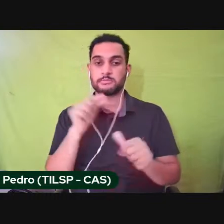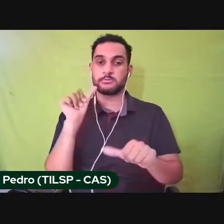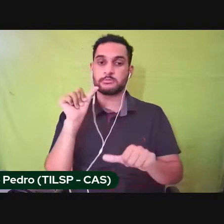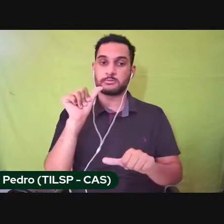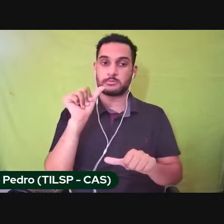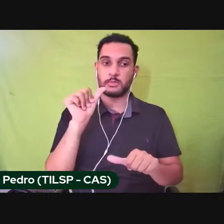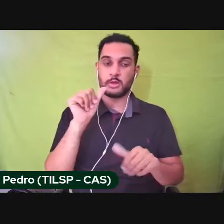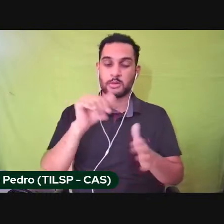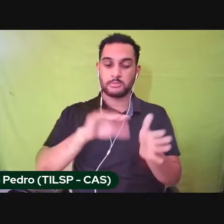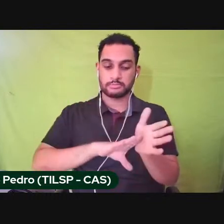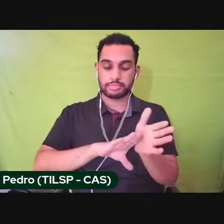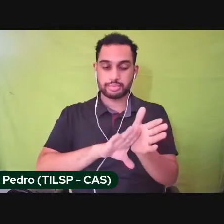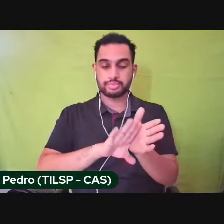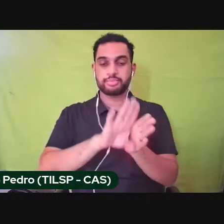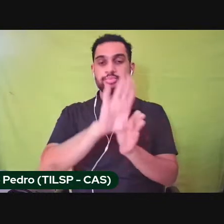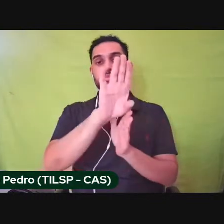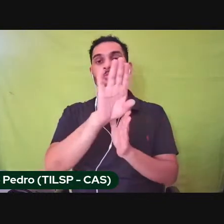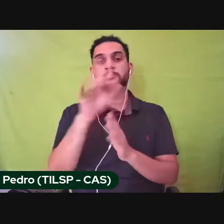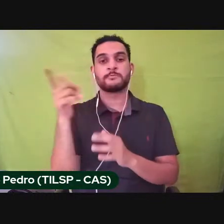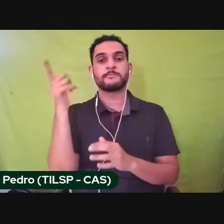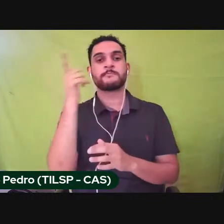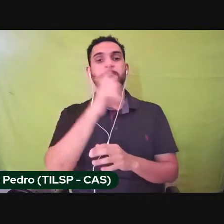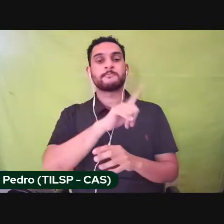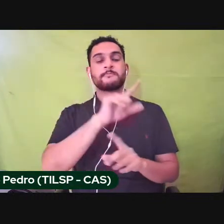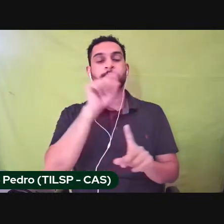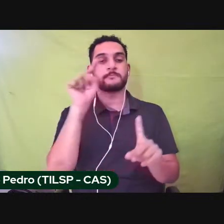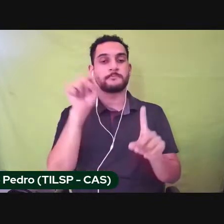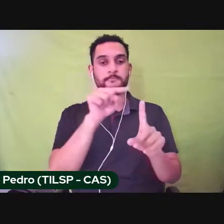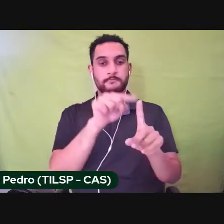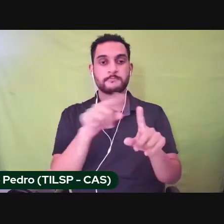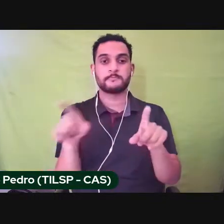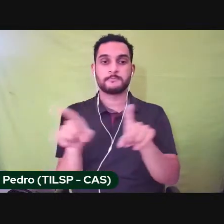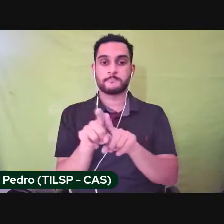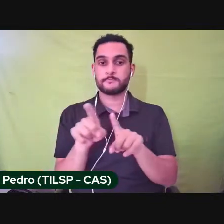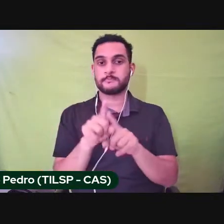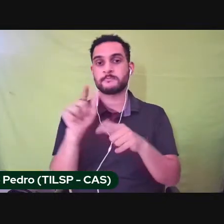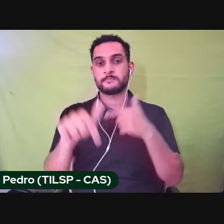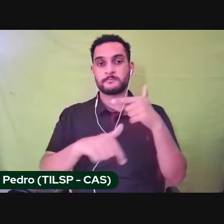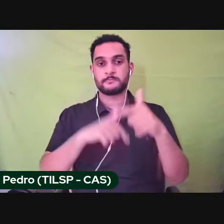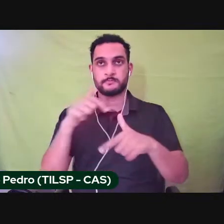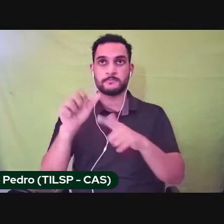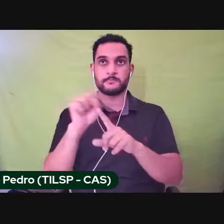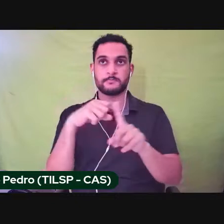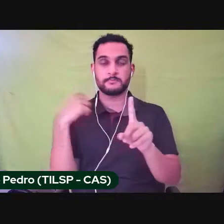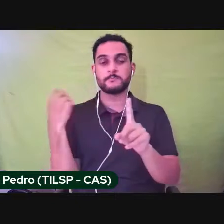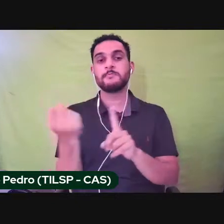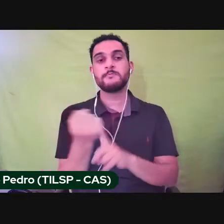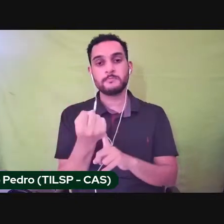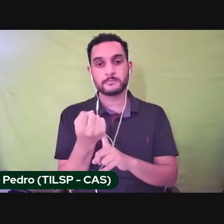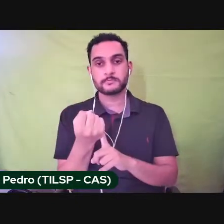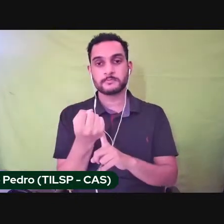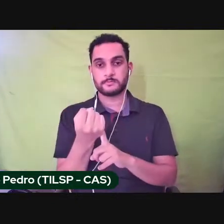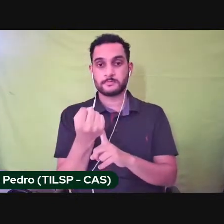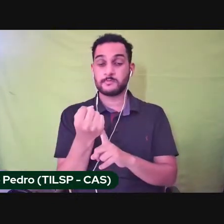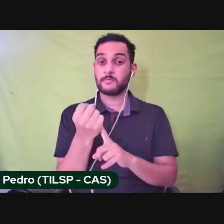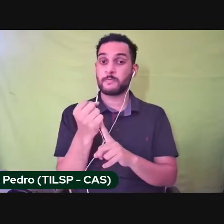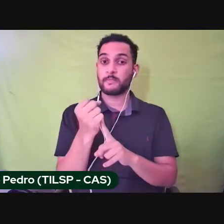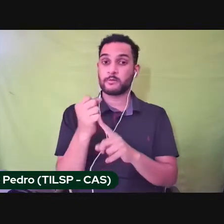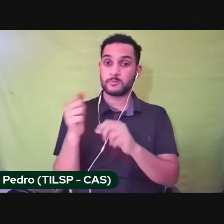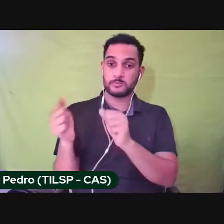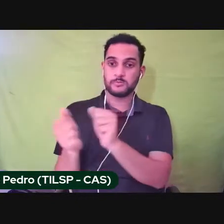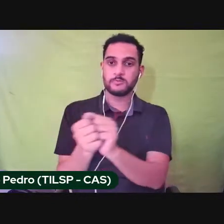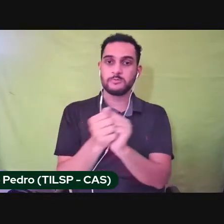dos nossos propósitos e de nossos atos na sociedade, com a sociedade e para